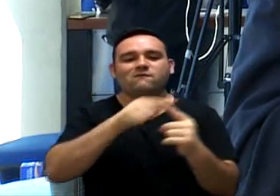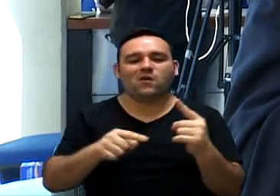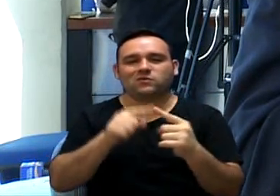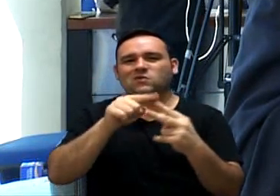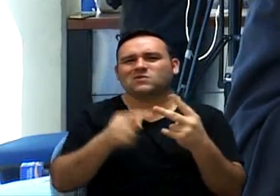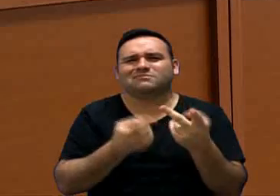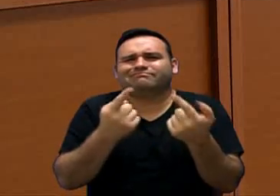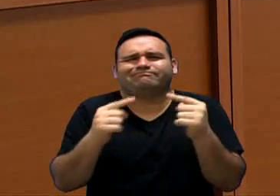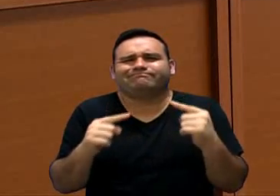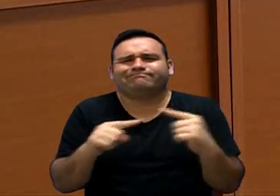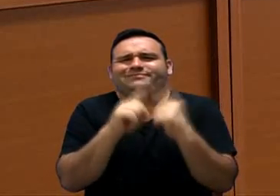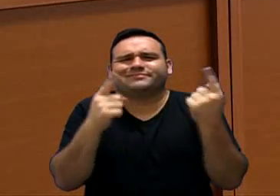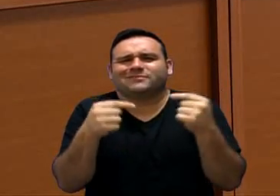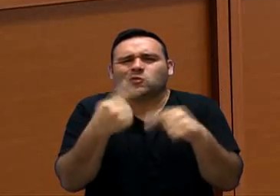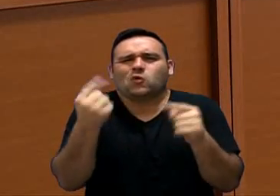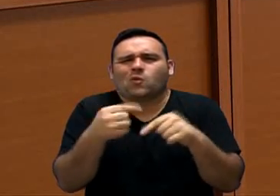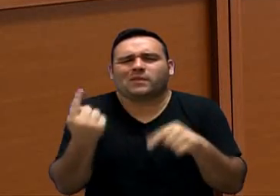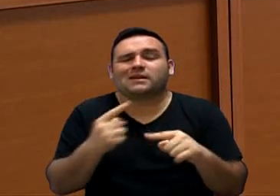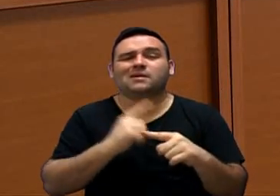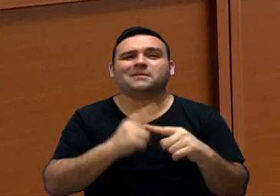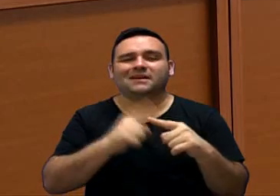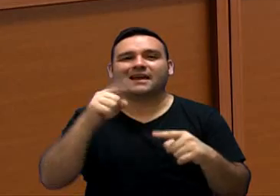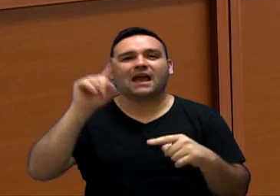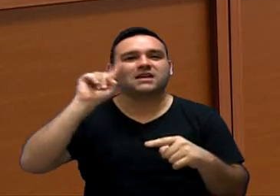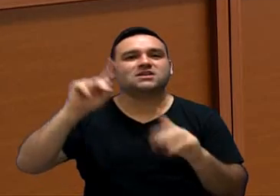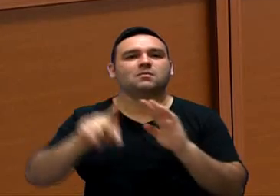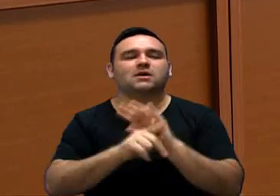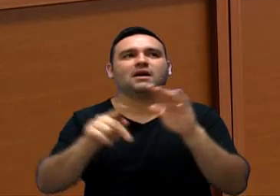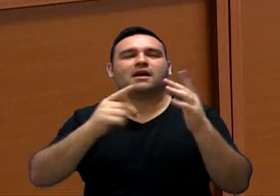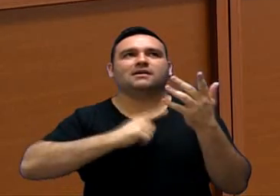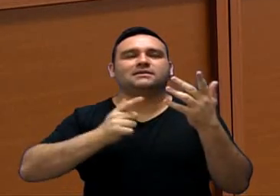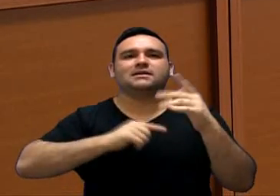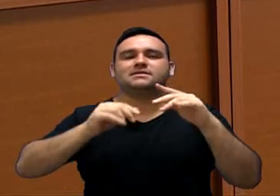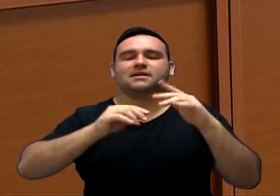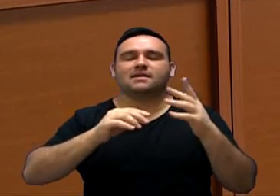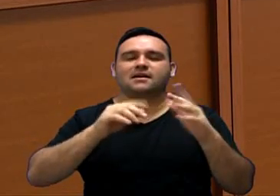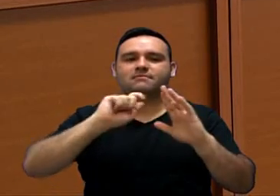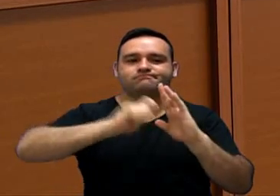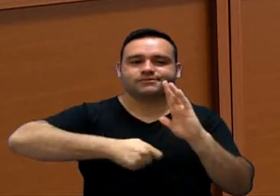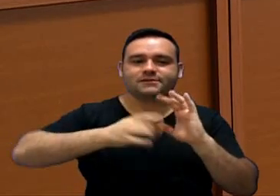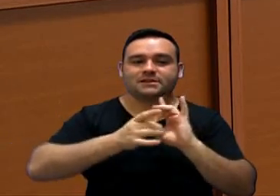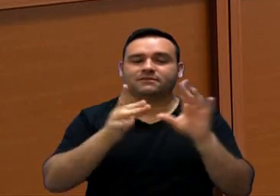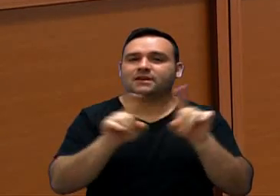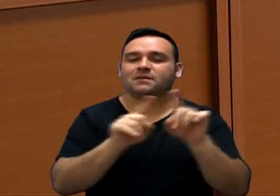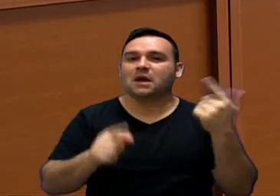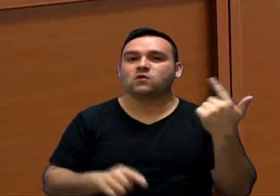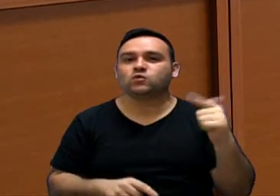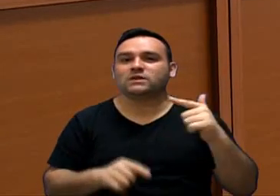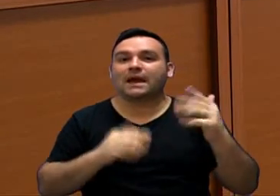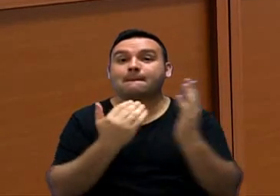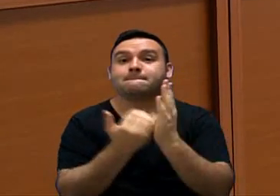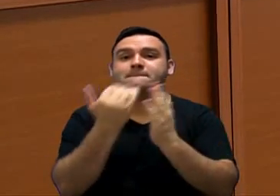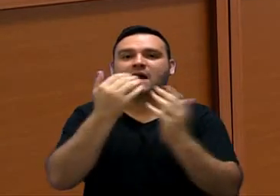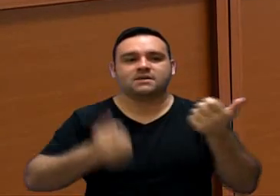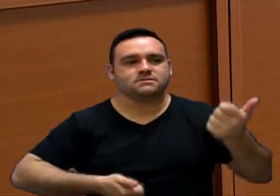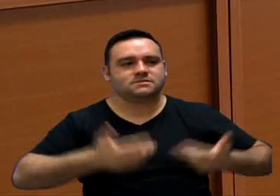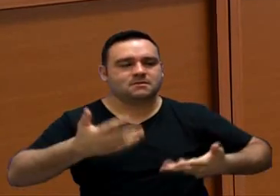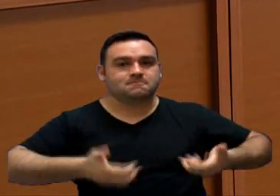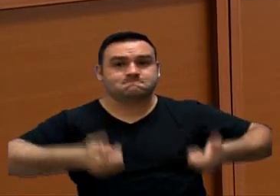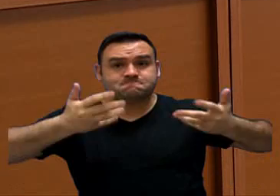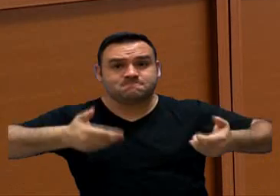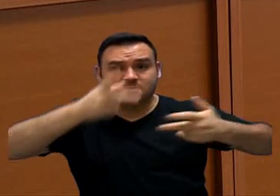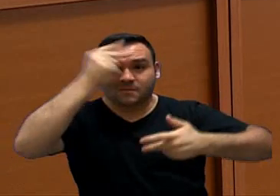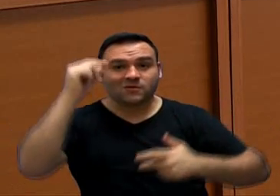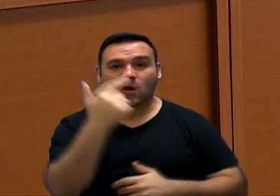que não tem, né? Porque um de dias, no caso, para ser promulgado, e o outro também que não causa nenhum custo, nenhum gasto para a Prefeitura Municipal